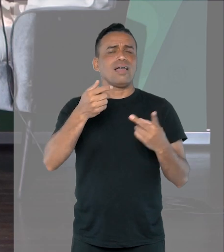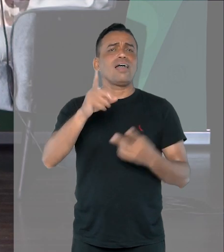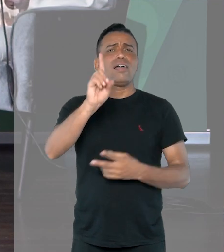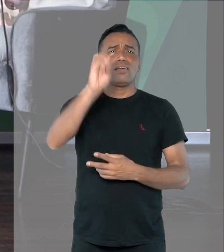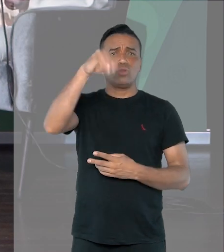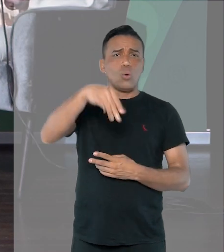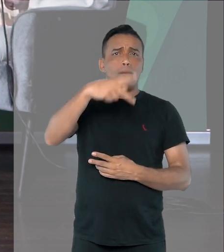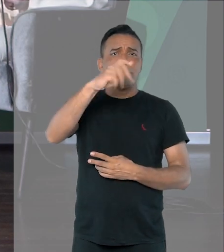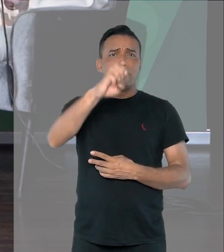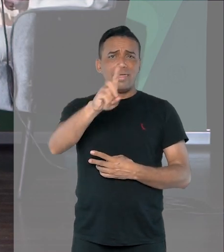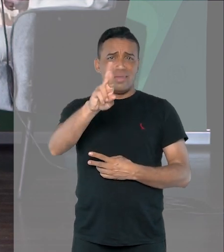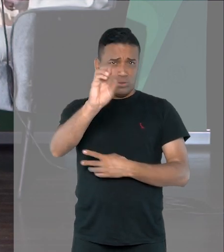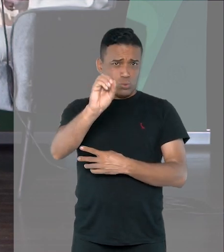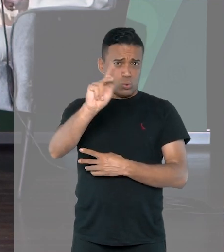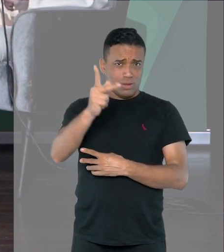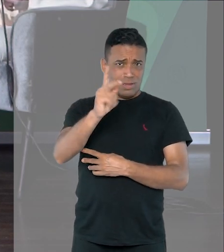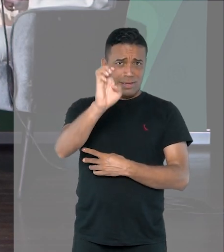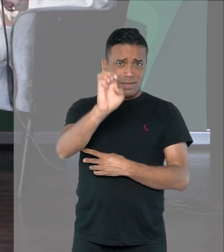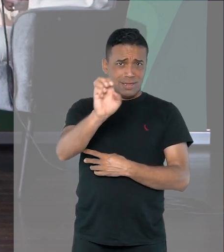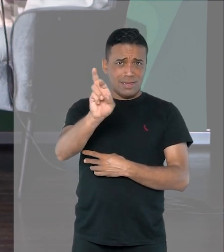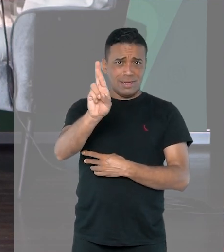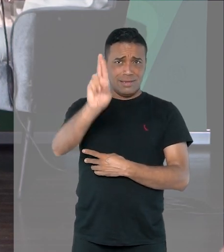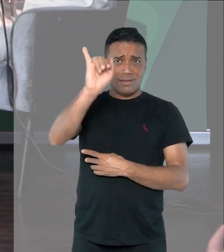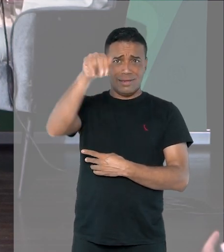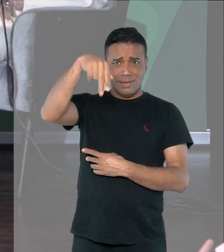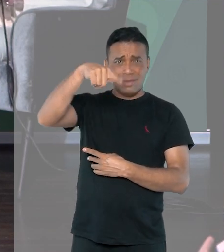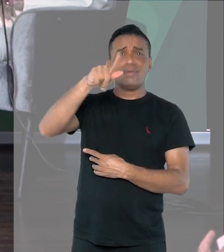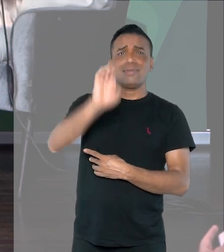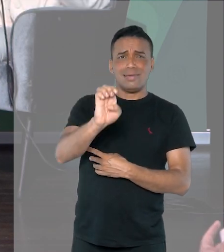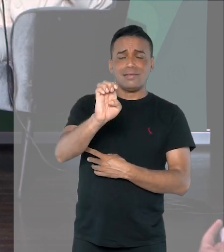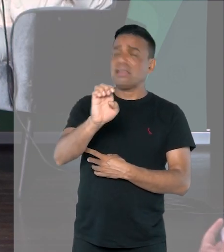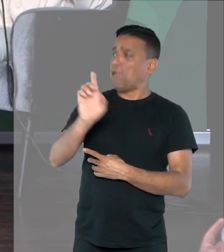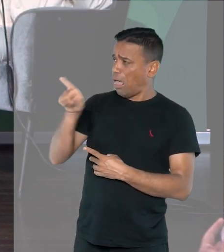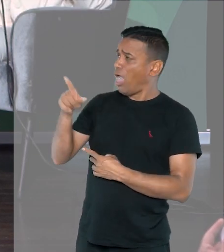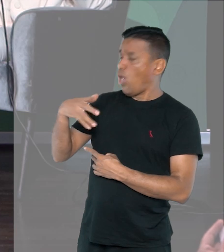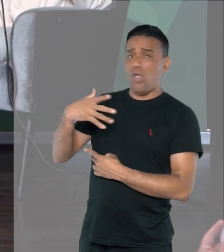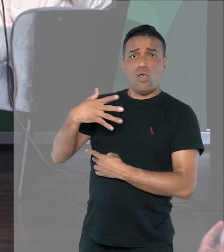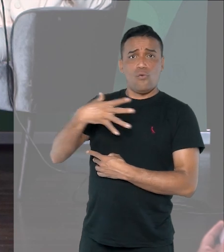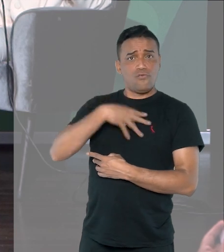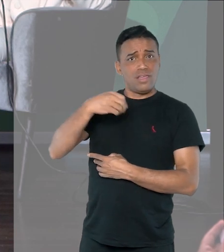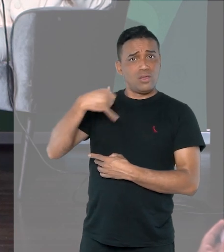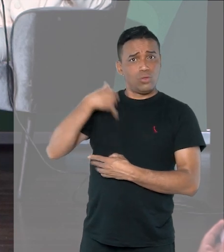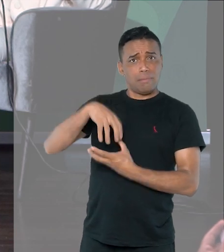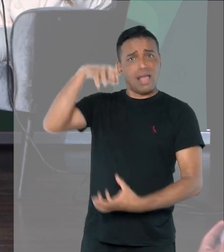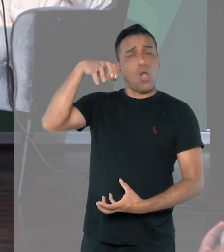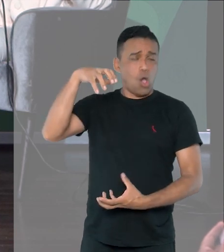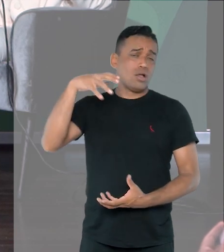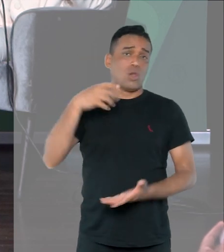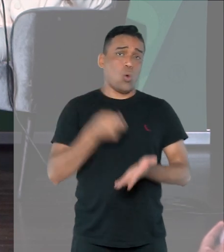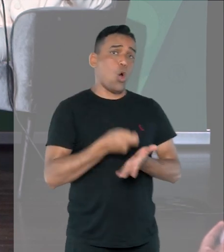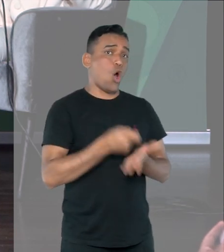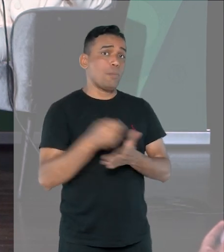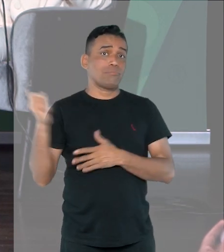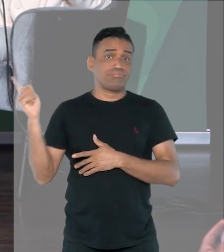É o filho mais velho, né? Que os monarquistas cobram muito a vinda para o Brasil para fazer a escola militar no Brasil. Ele